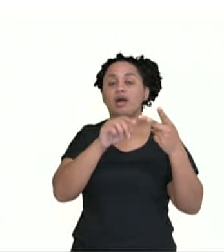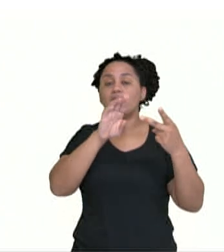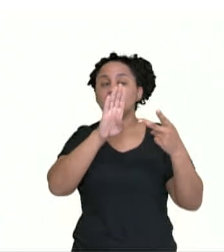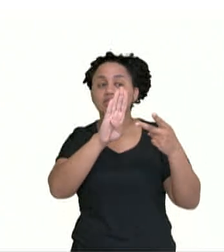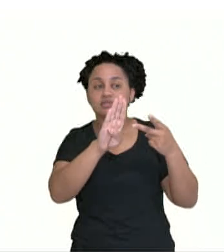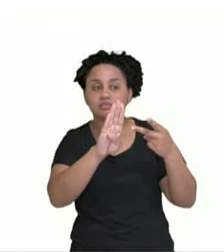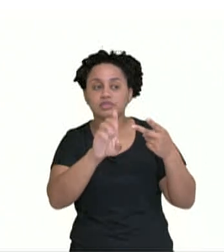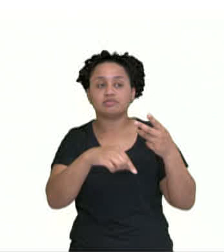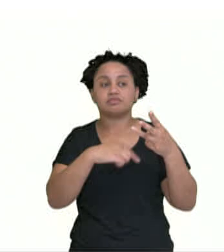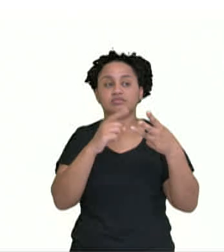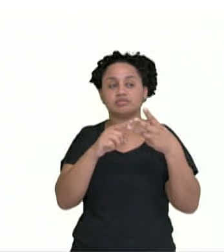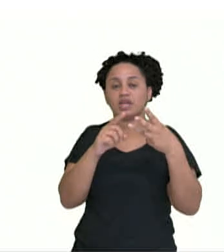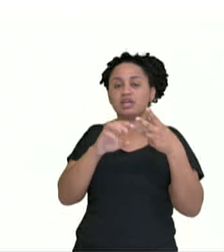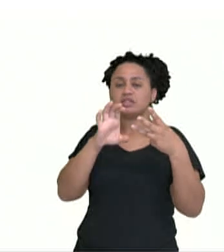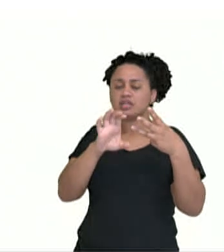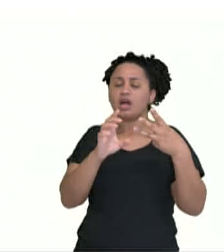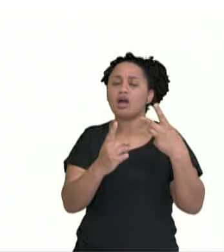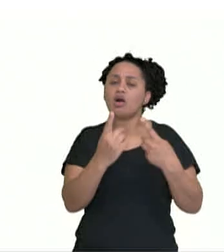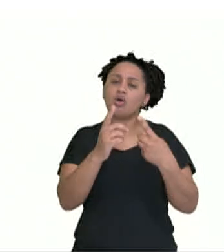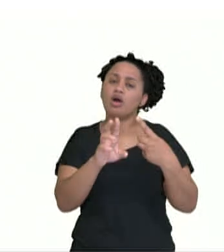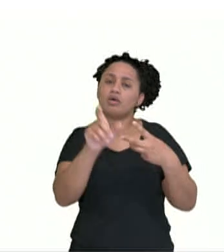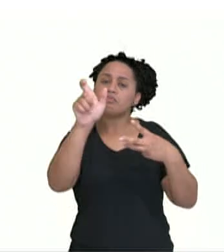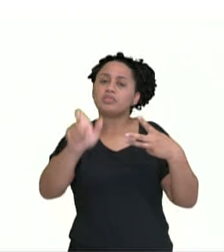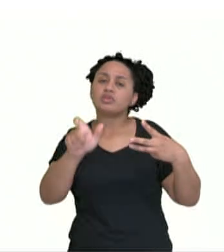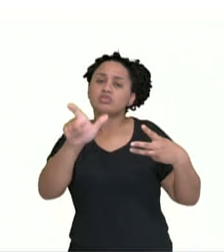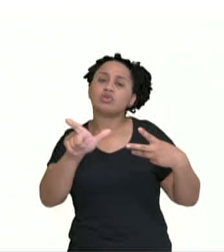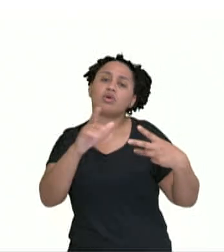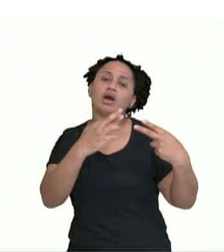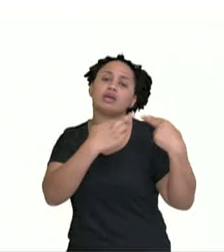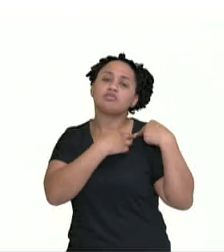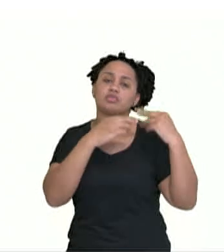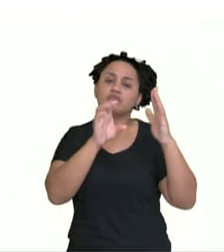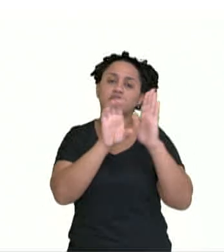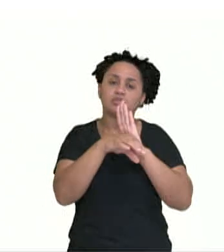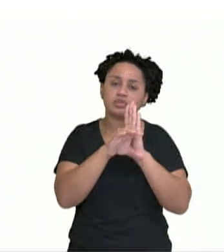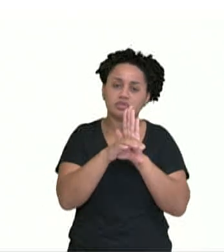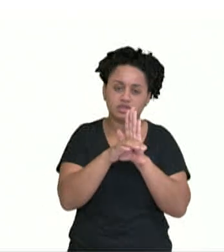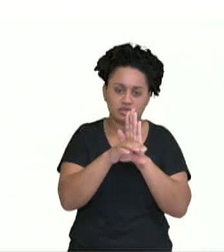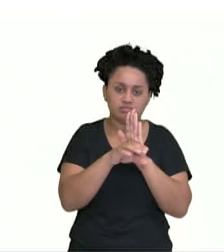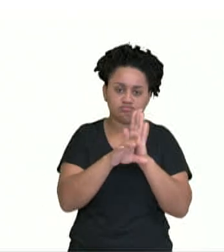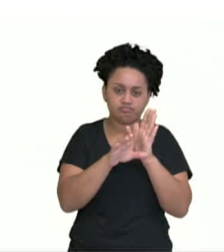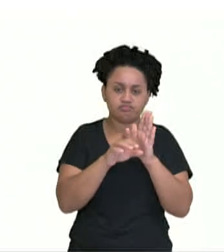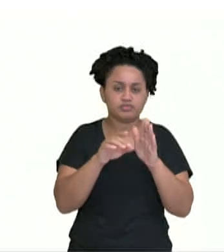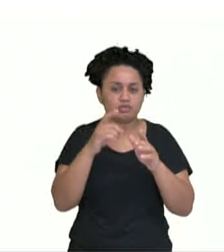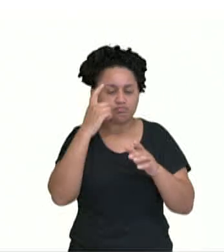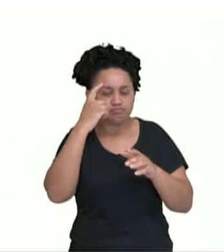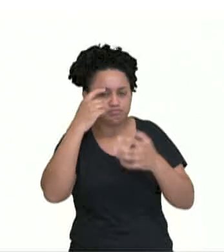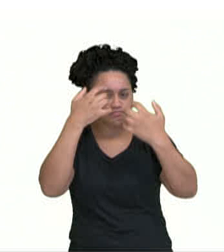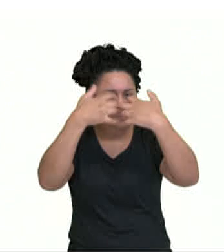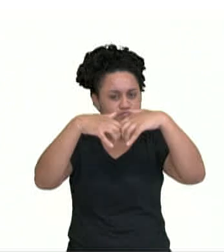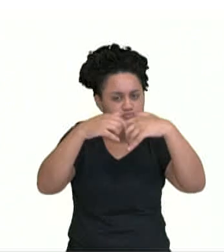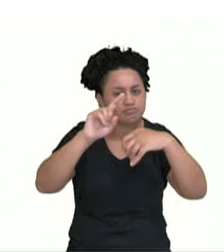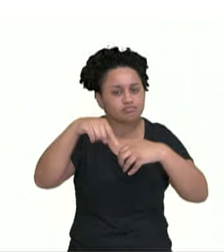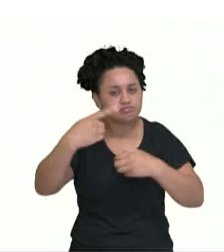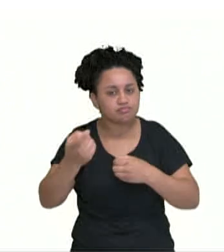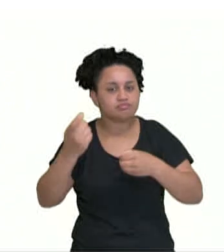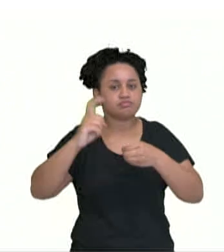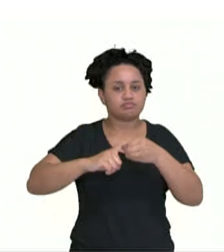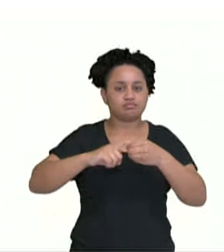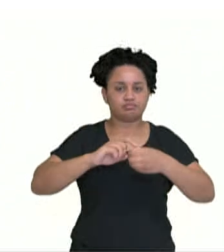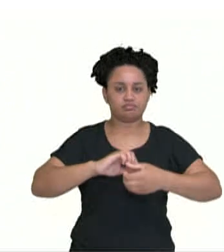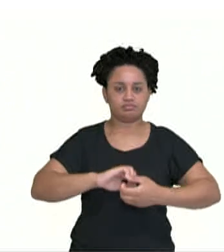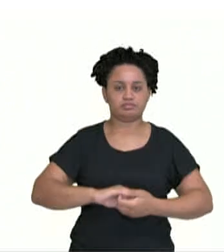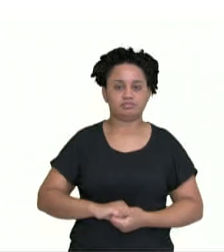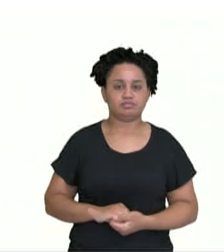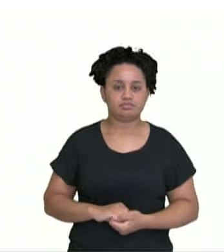B. Wolfgang Amadeus Mozart, C. Cláudio Monteverdi. Pense um pouco e eu já volto.